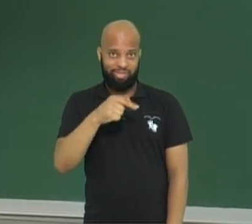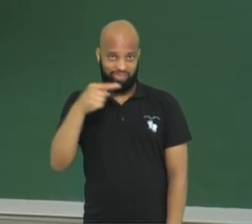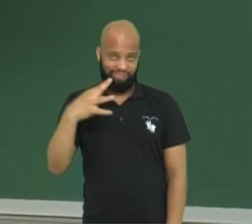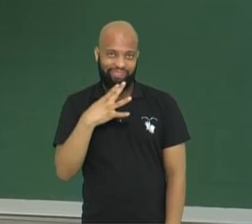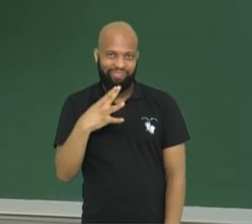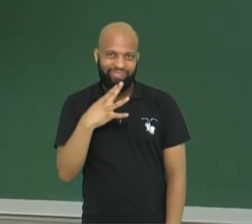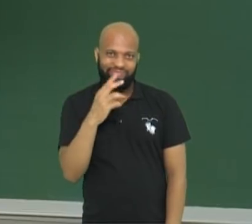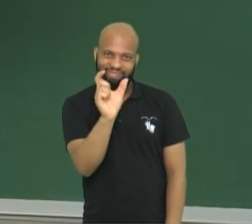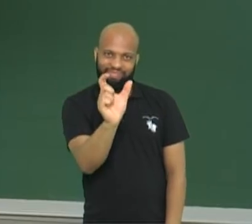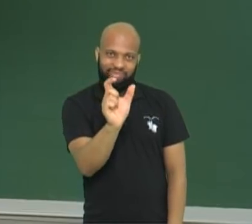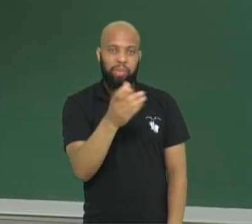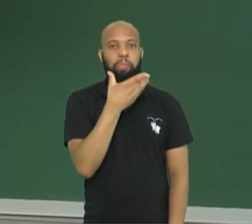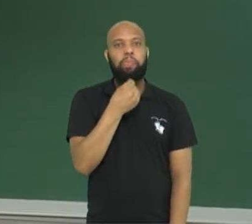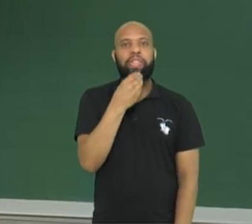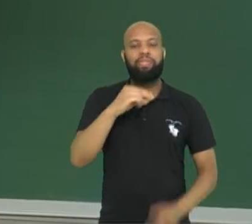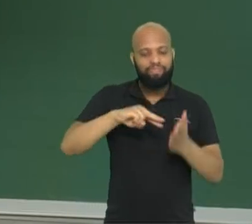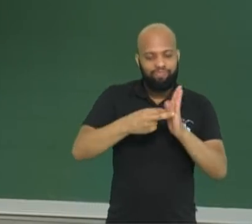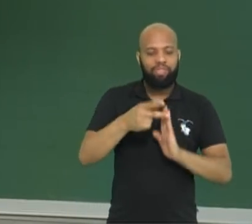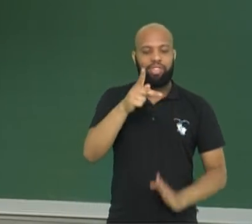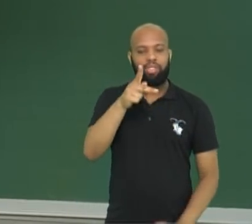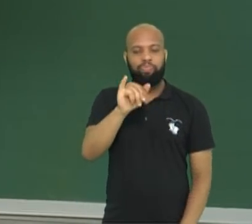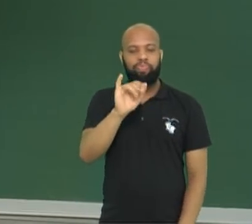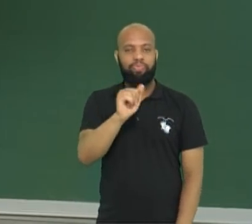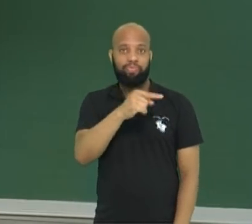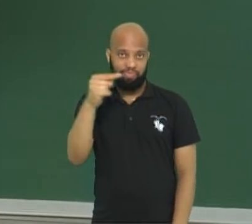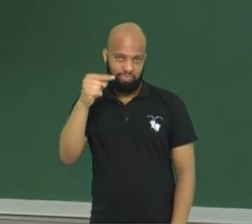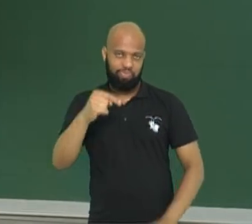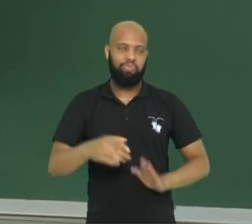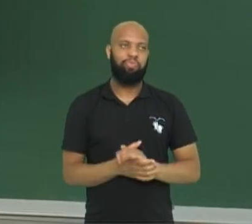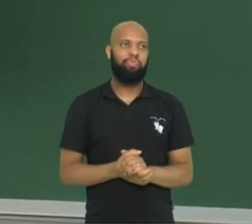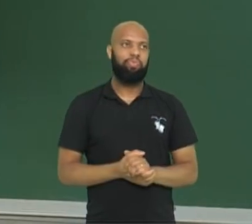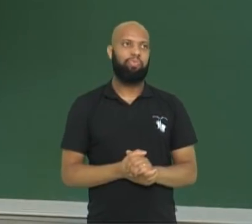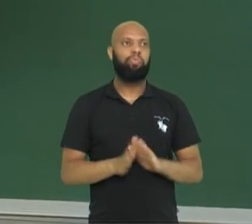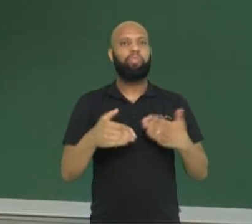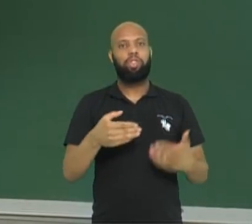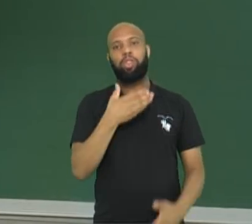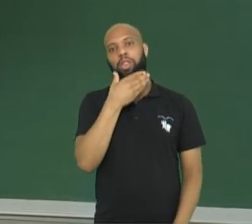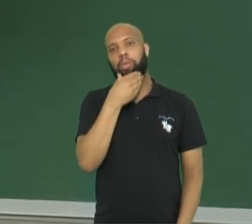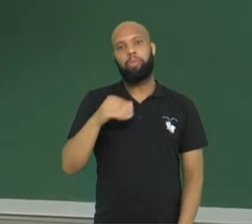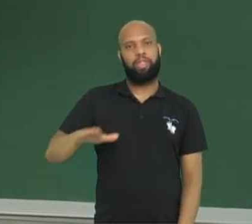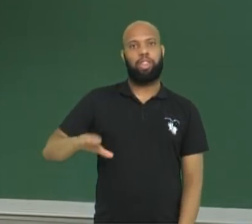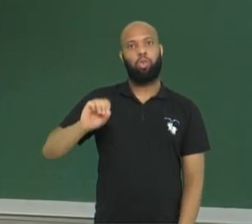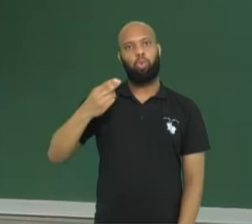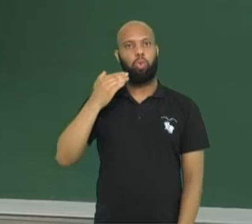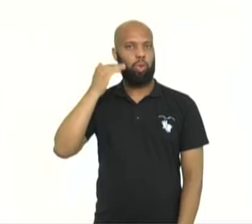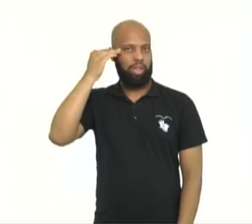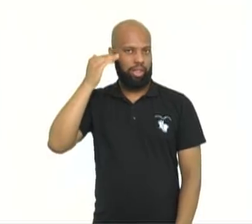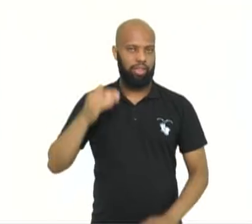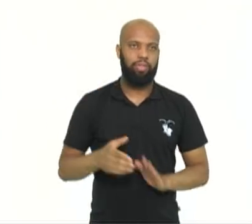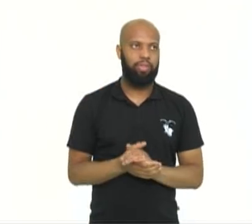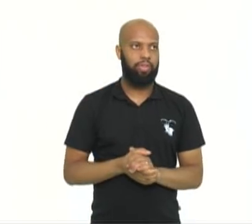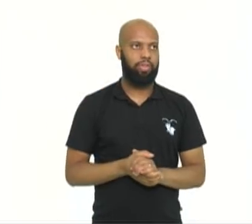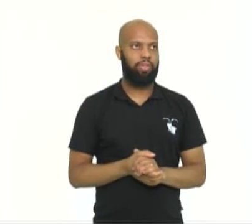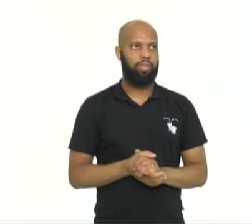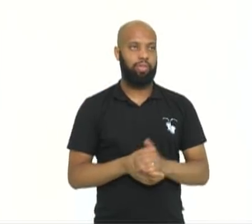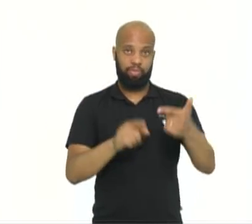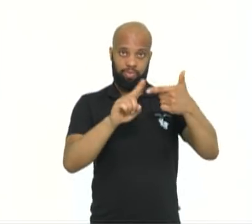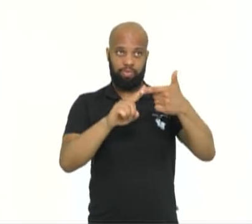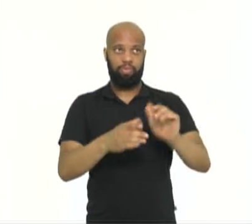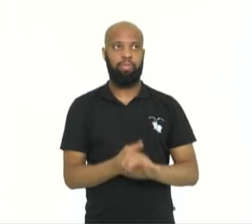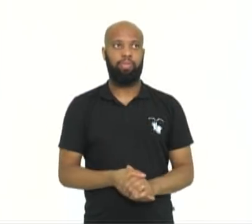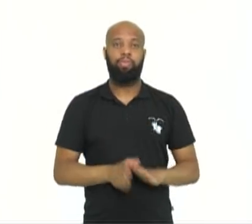né? Menino por piá, certo? Então, menino ou adolescente. E petiço